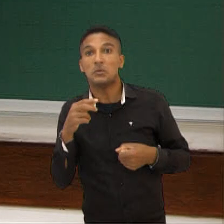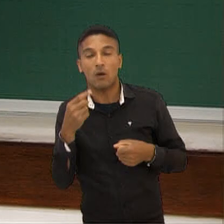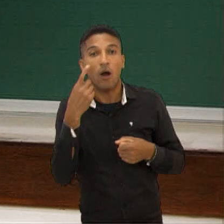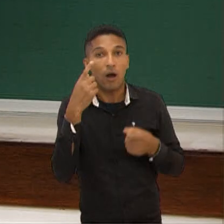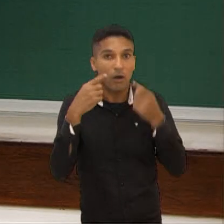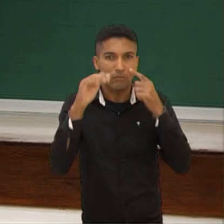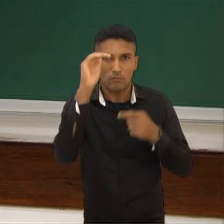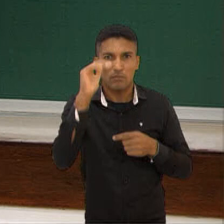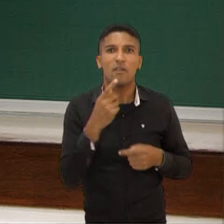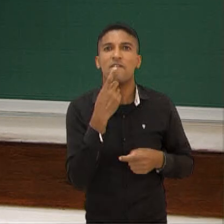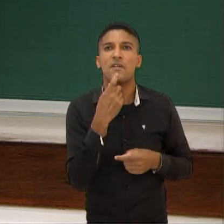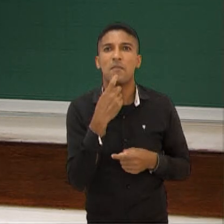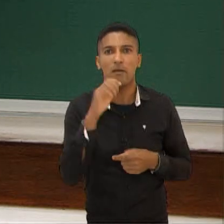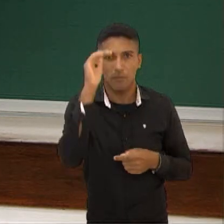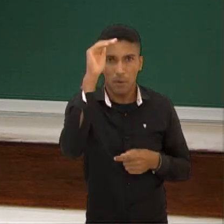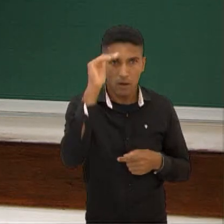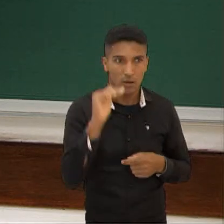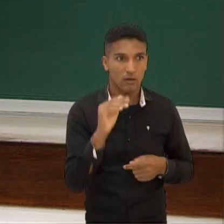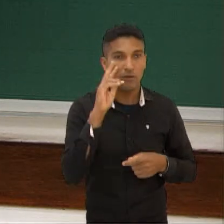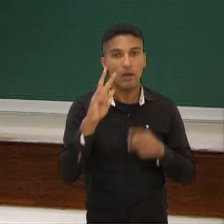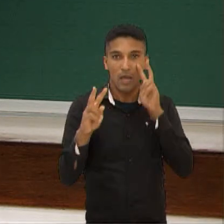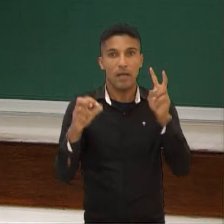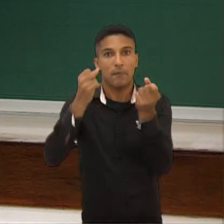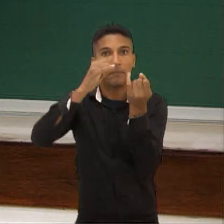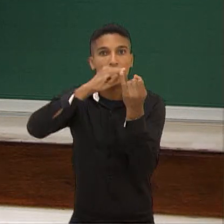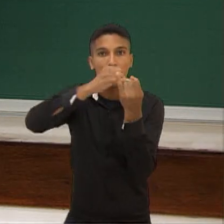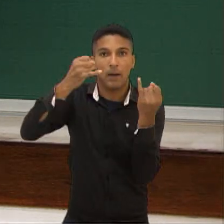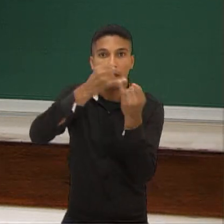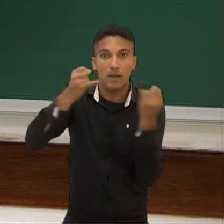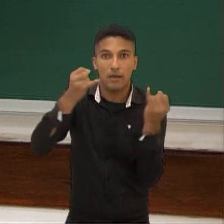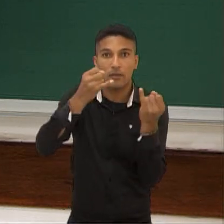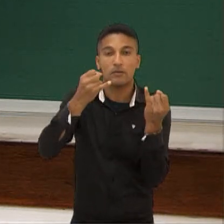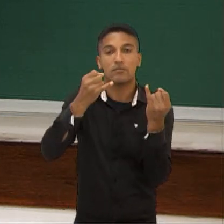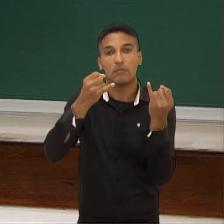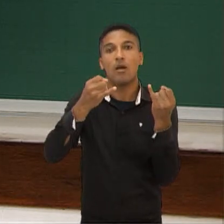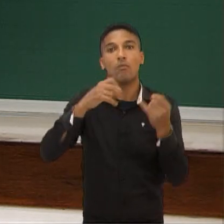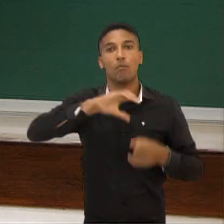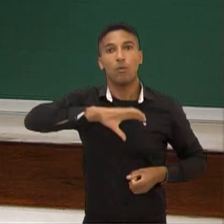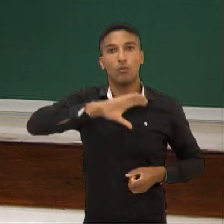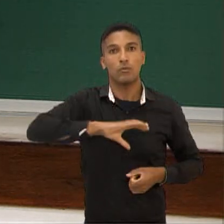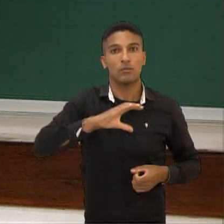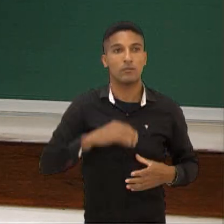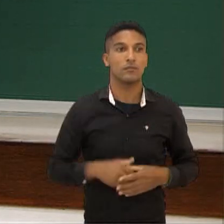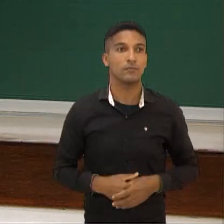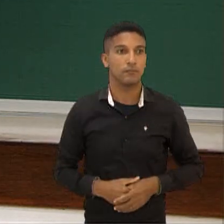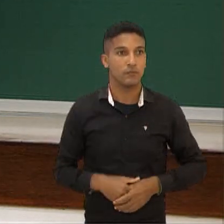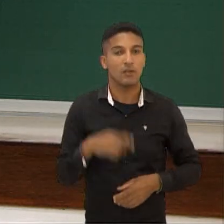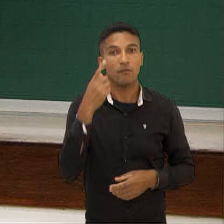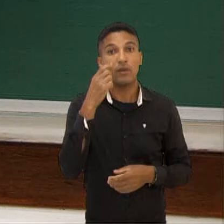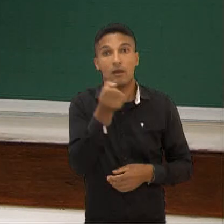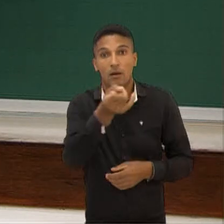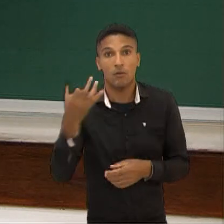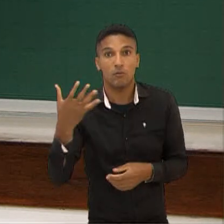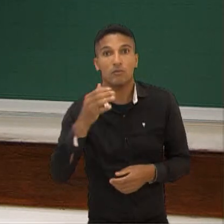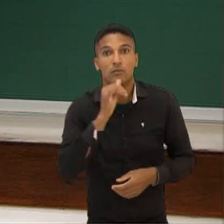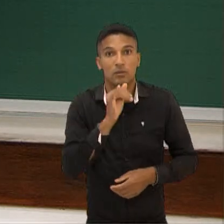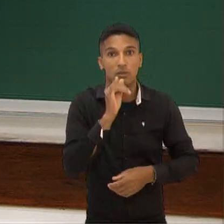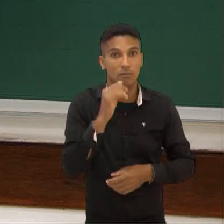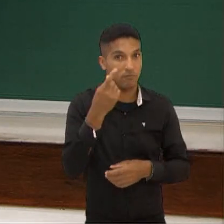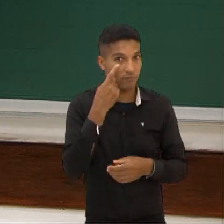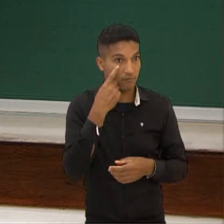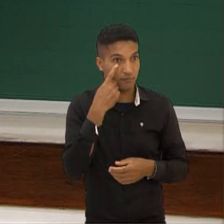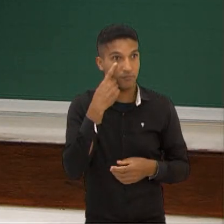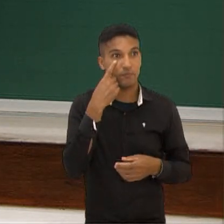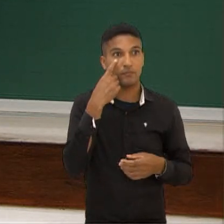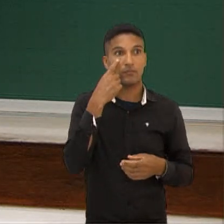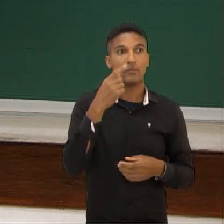muito parecidos com o que nós temos em português, né? Vamos ver, nós temos ali alguns exemplos. Olha só como que eu usaria o exemplo,